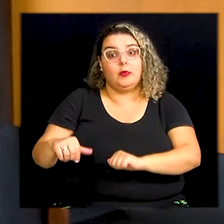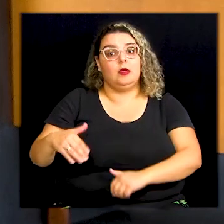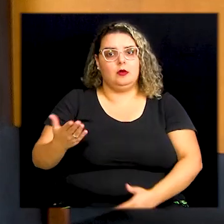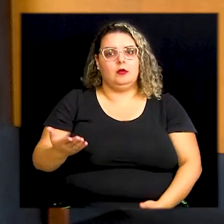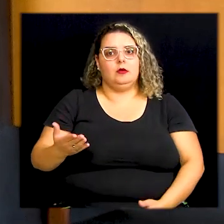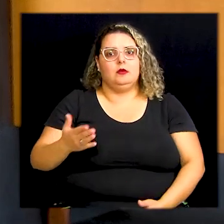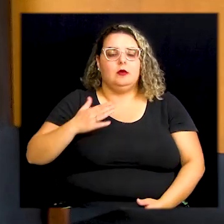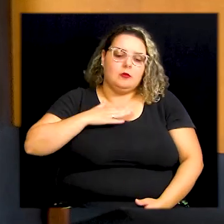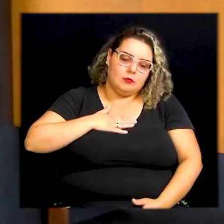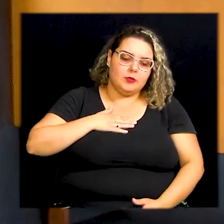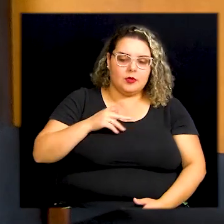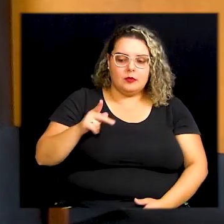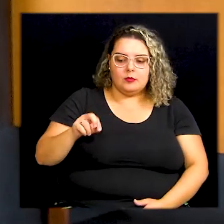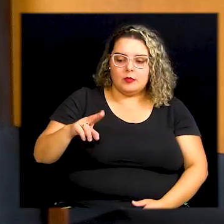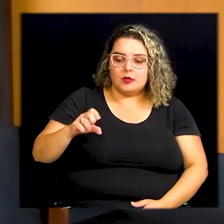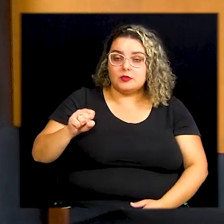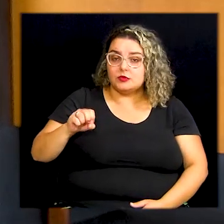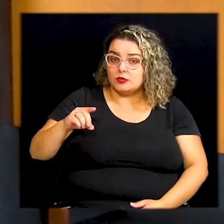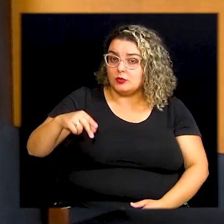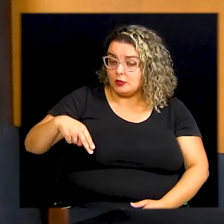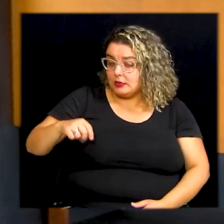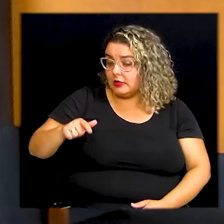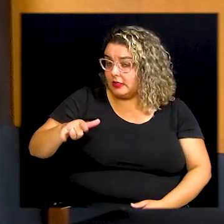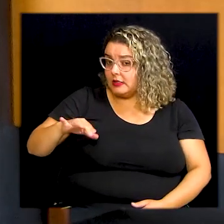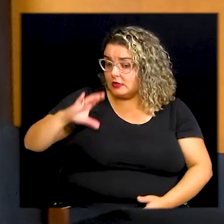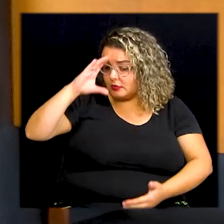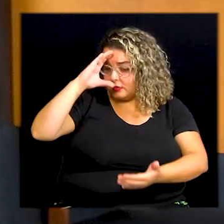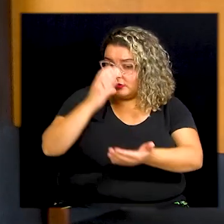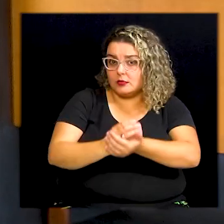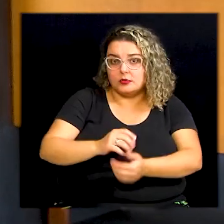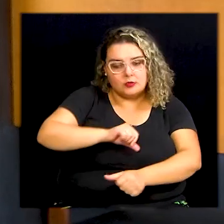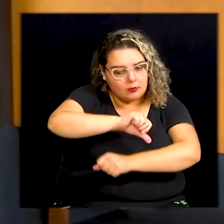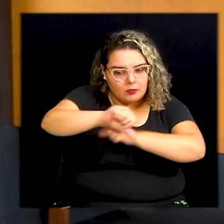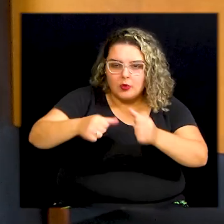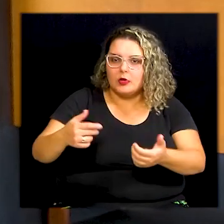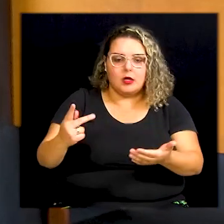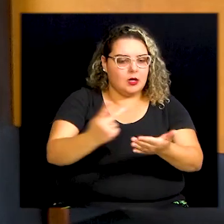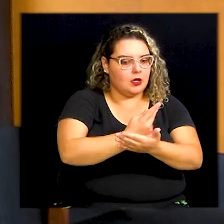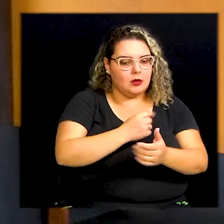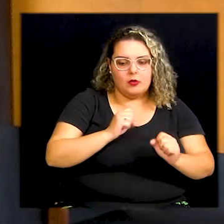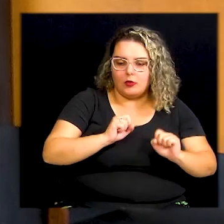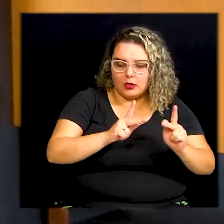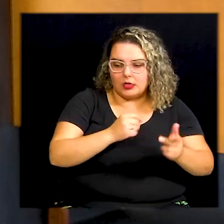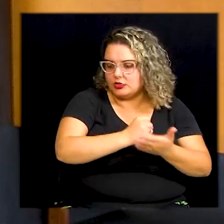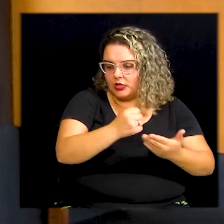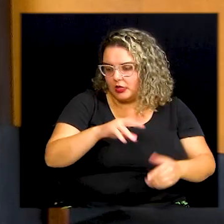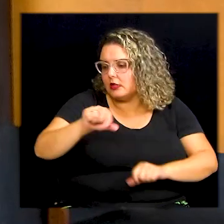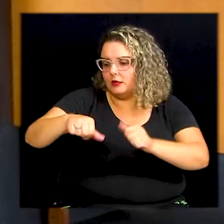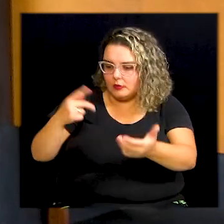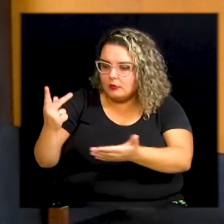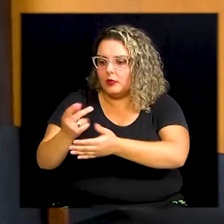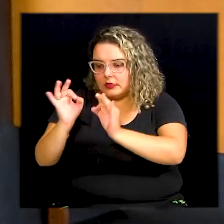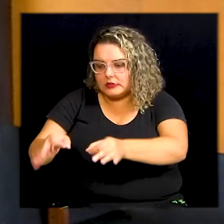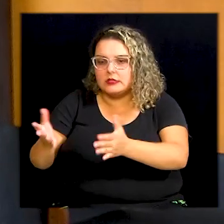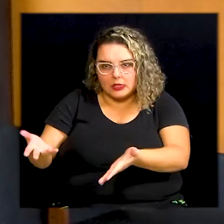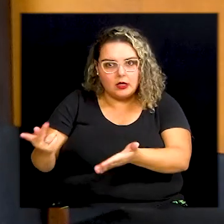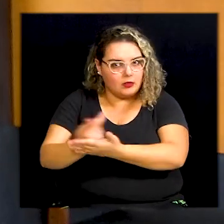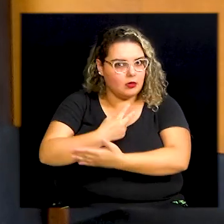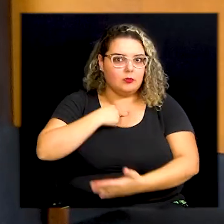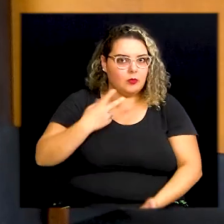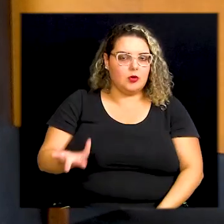pra mim, a personalidade vem da confiança, né? De virar a chave, de errar e já falar, pô, já foi. Aí partir